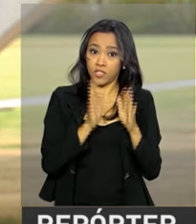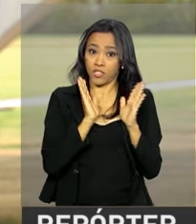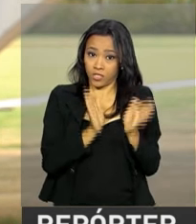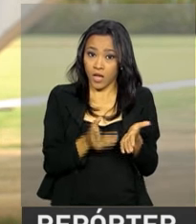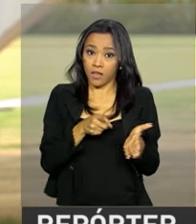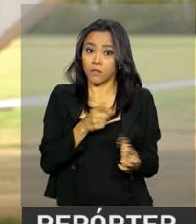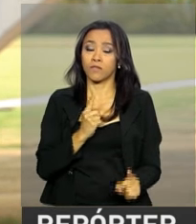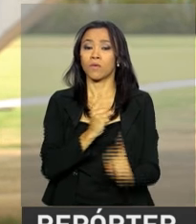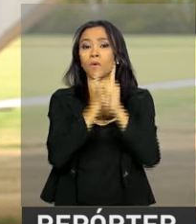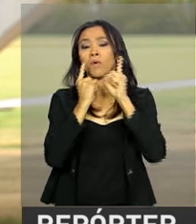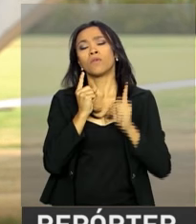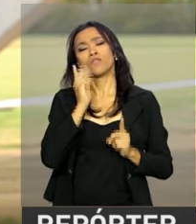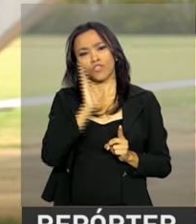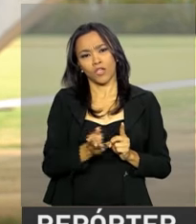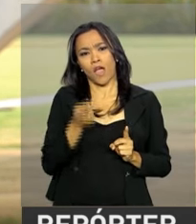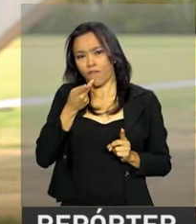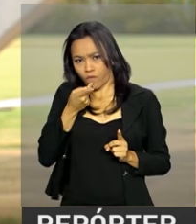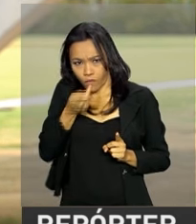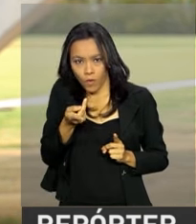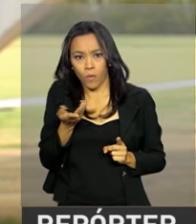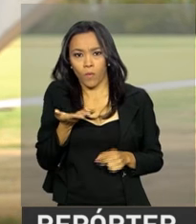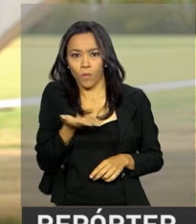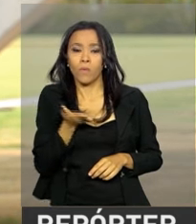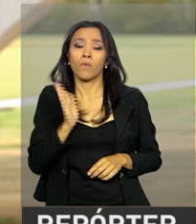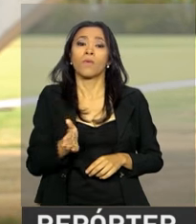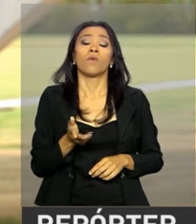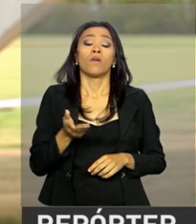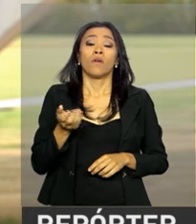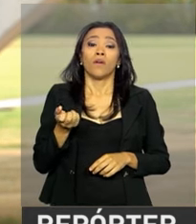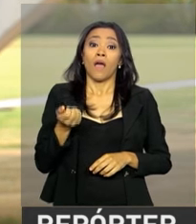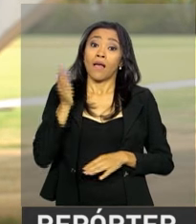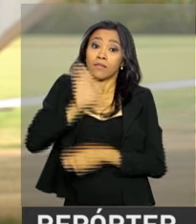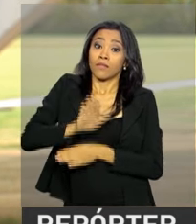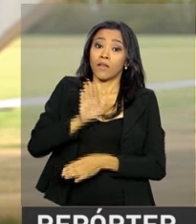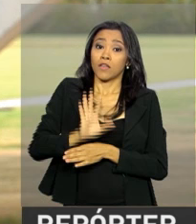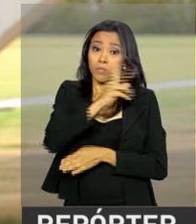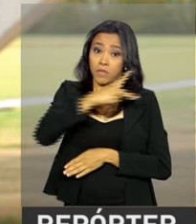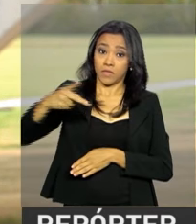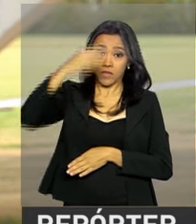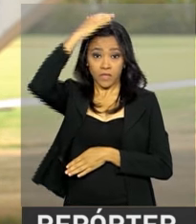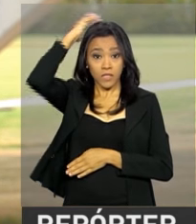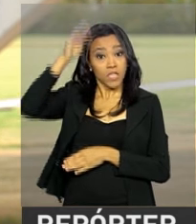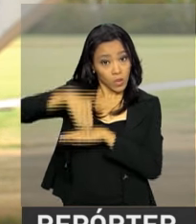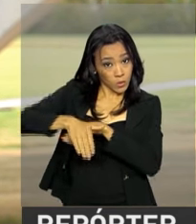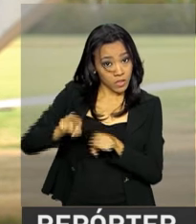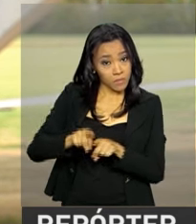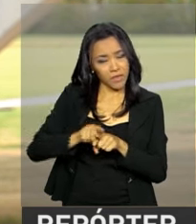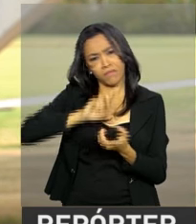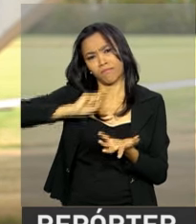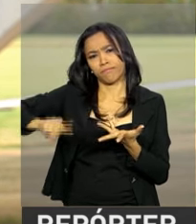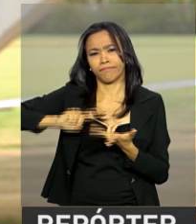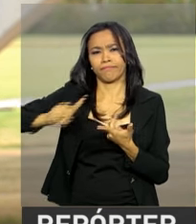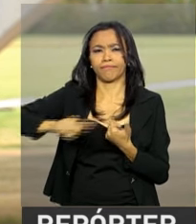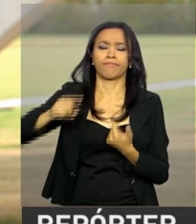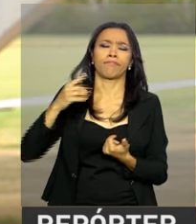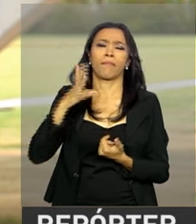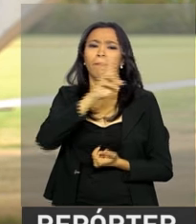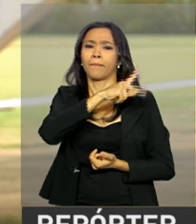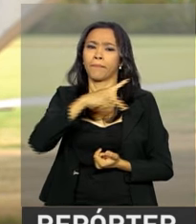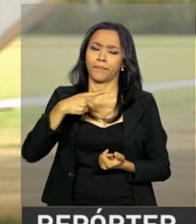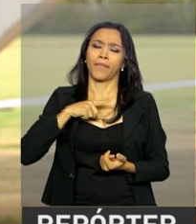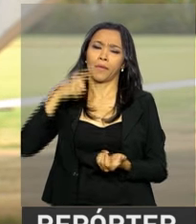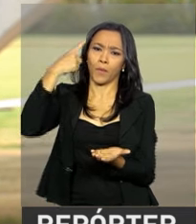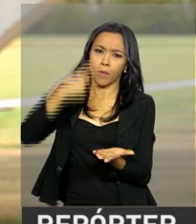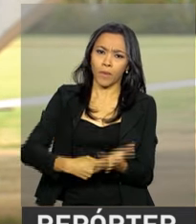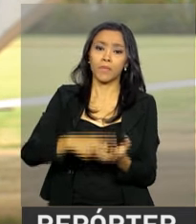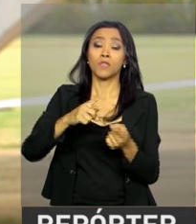desse encontro, como você detalhou, o presidente tem na parte da tarde e à noite uma série de compromissos aí com o primeiro-ministro de